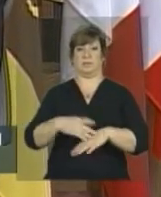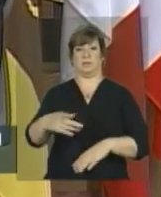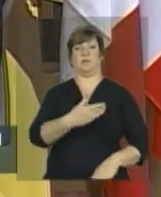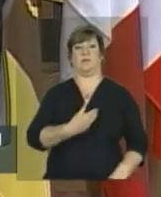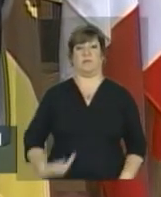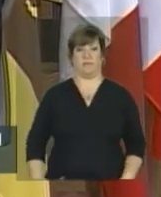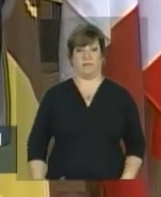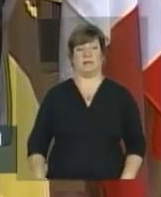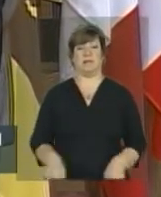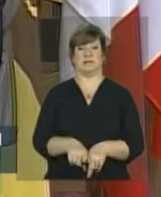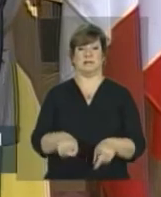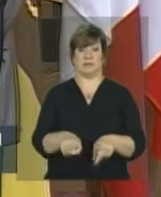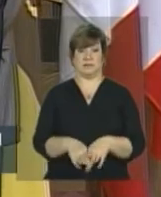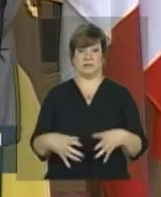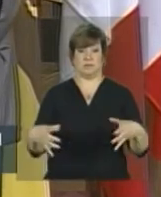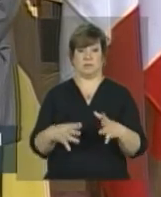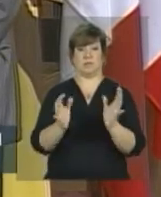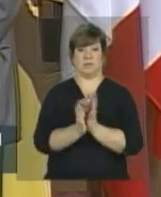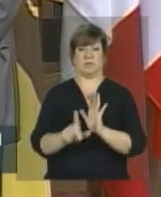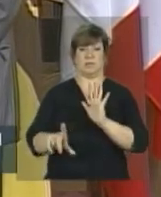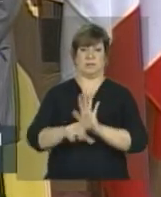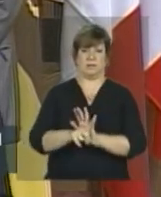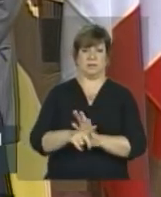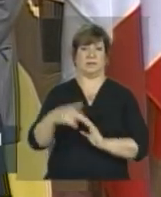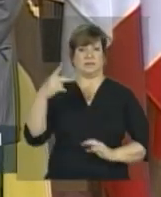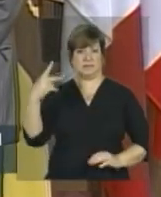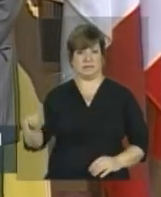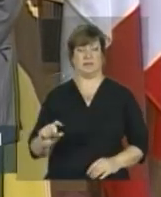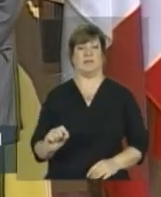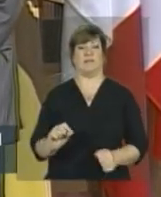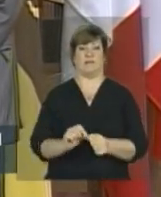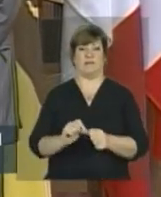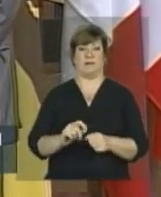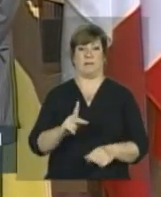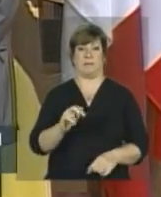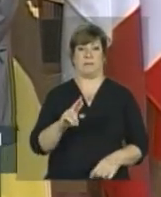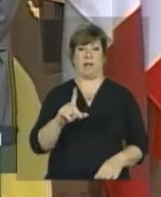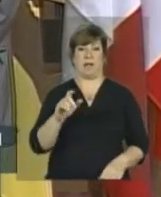o poder legislativo é exercido pelo parlamento.